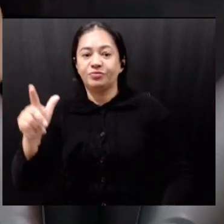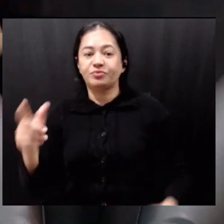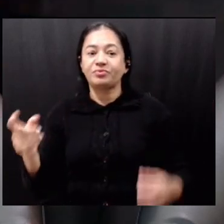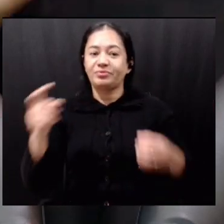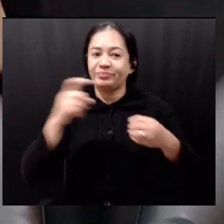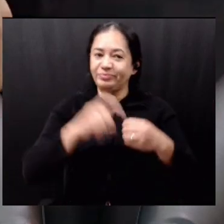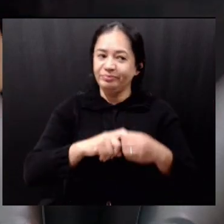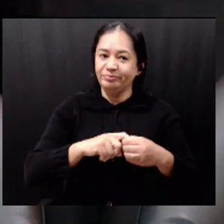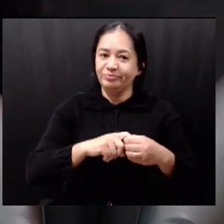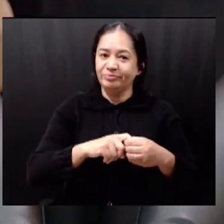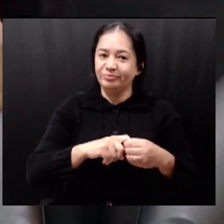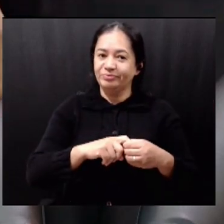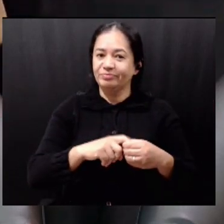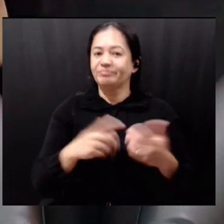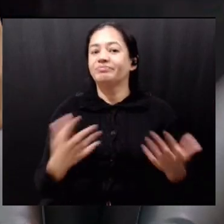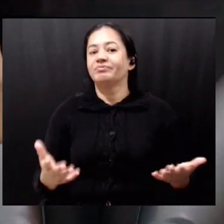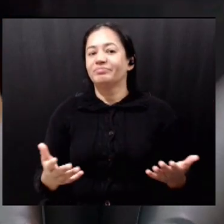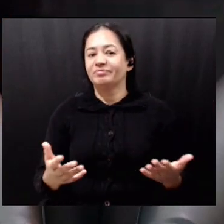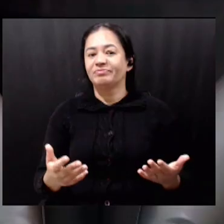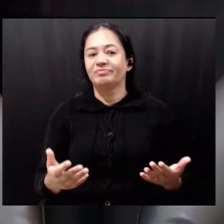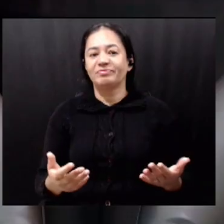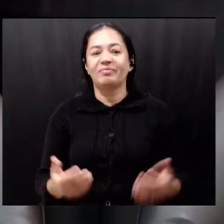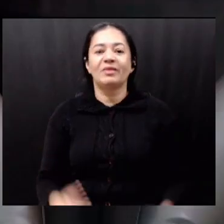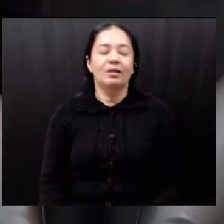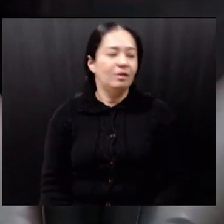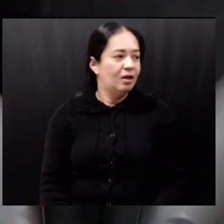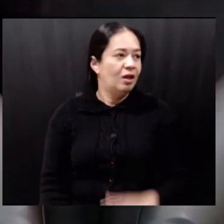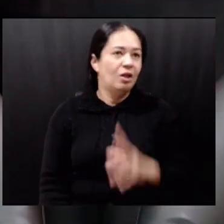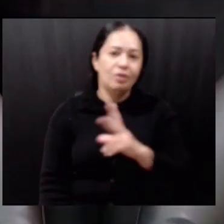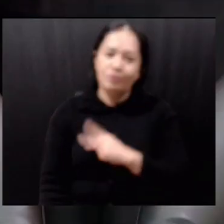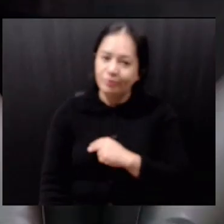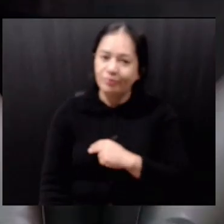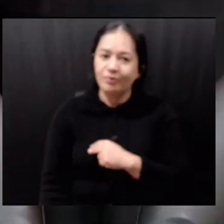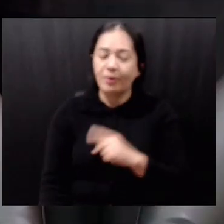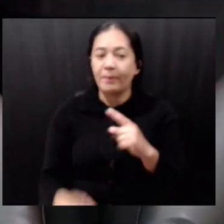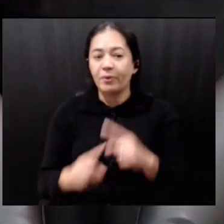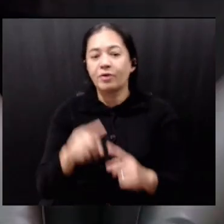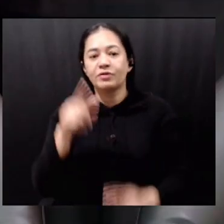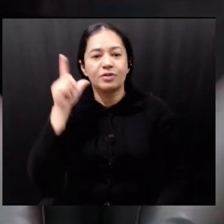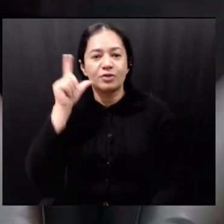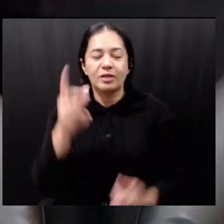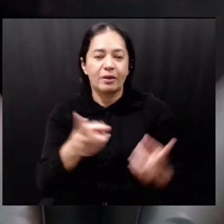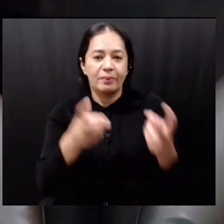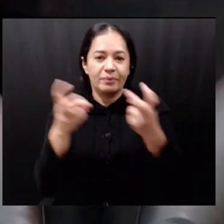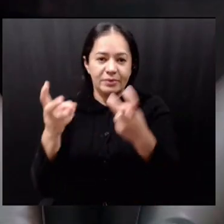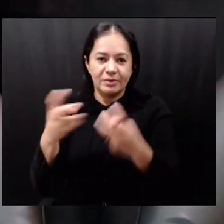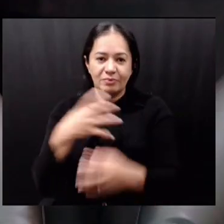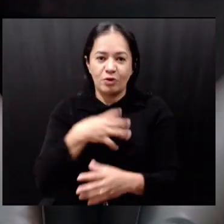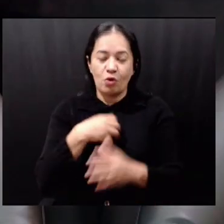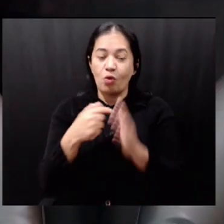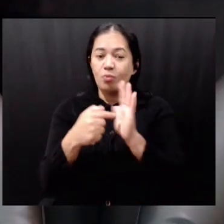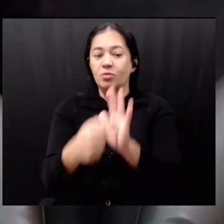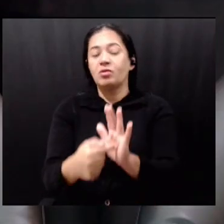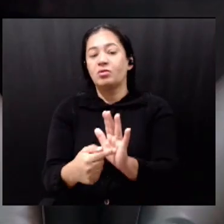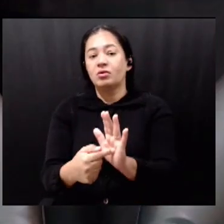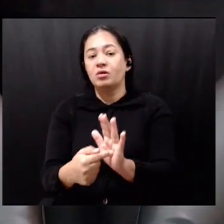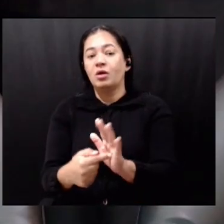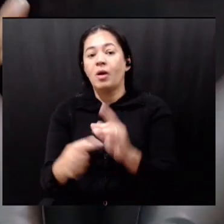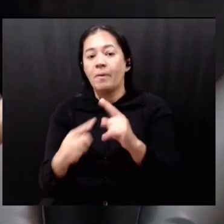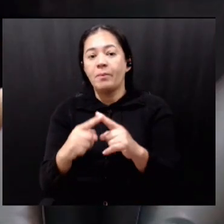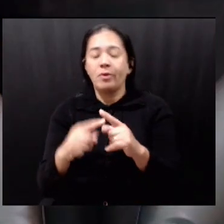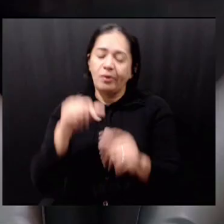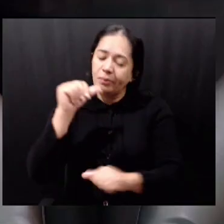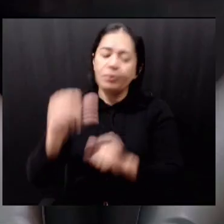ela volta e vem Você para tá atendimento da casa da mãe. brincando. Porque você consegue perceber a diferença do comportamento da criança. Olha Porque isso. muda. Uhum.